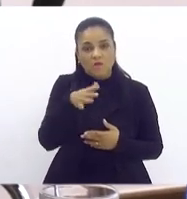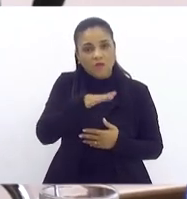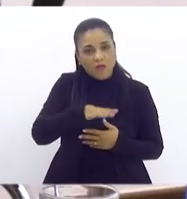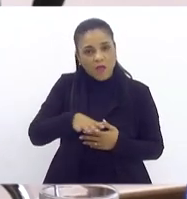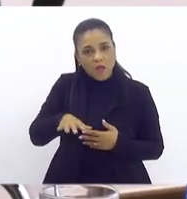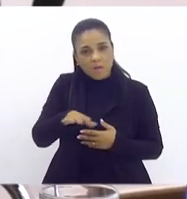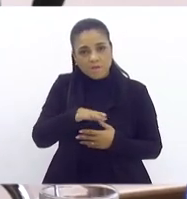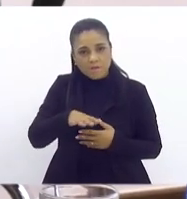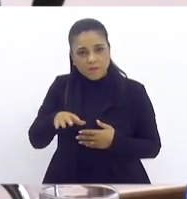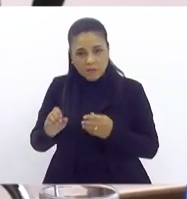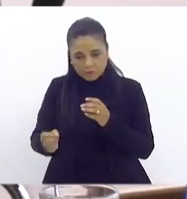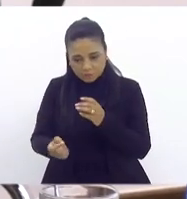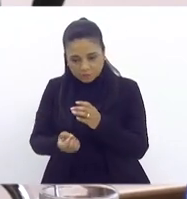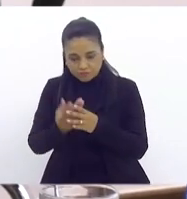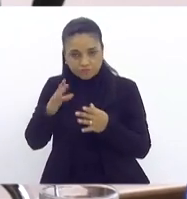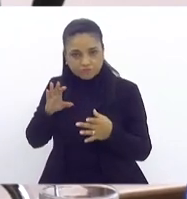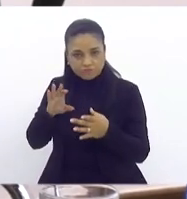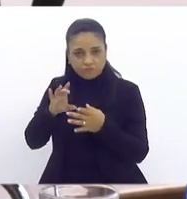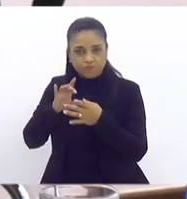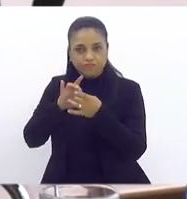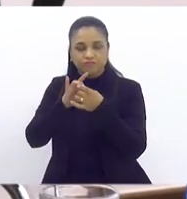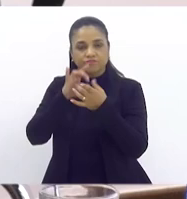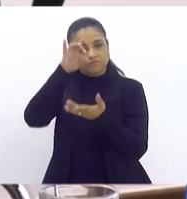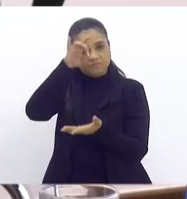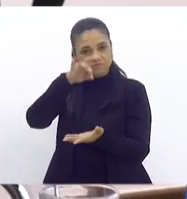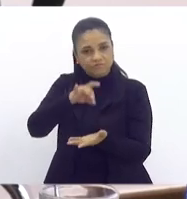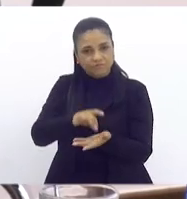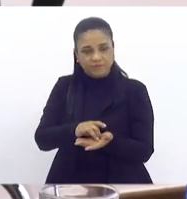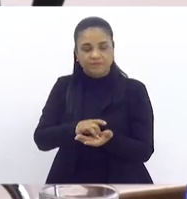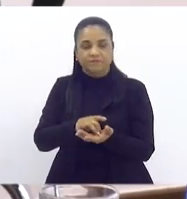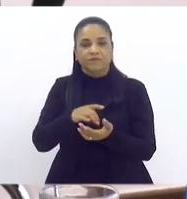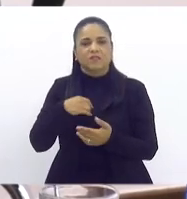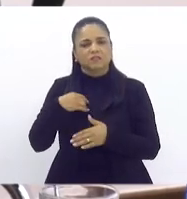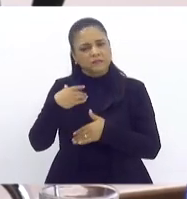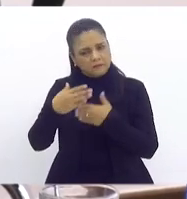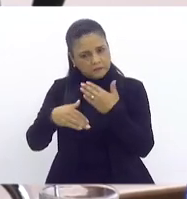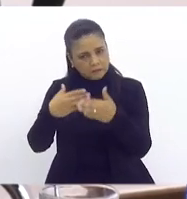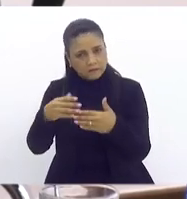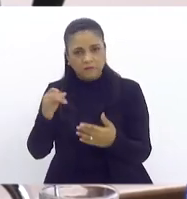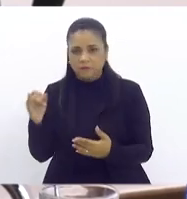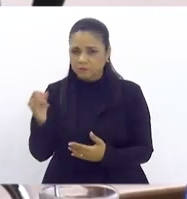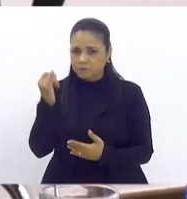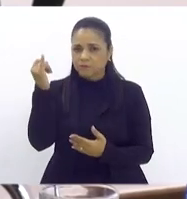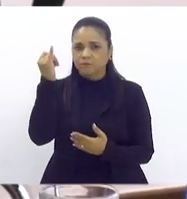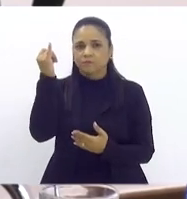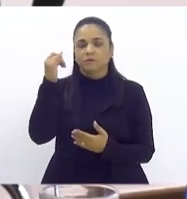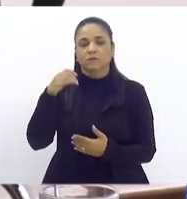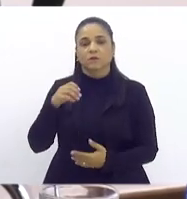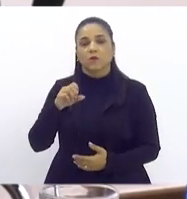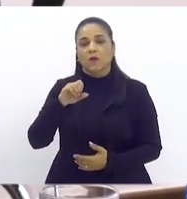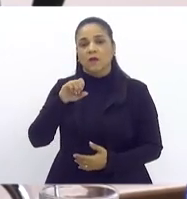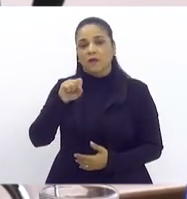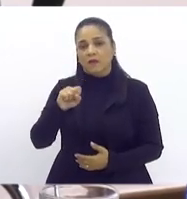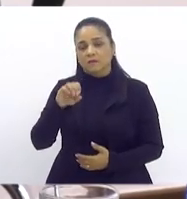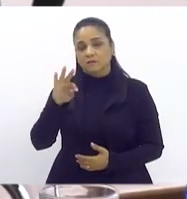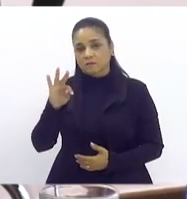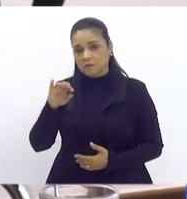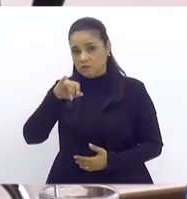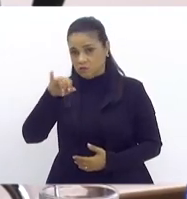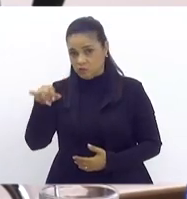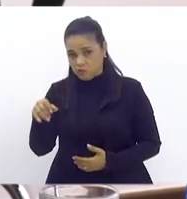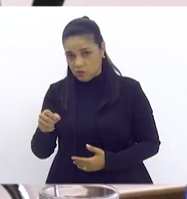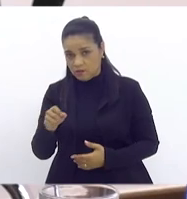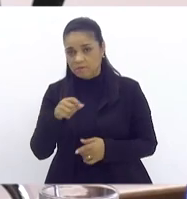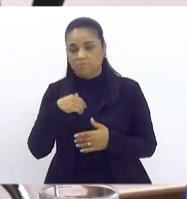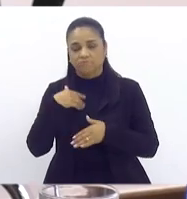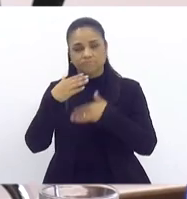possa ser cristalizado nós tivemos avanços importantes na jurisprudência do STJ eh regendo